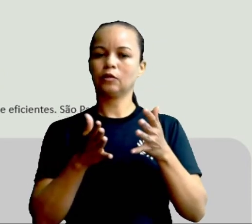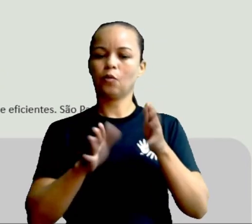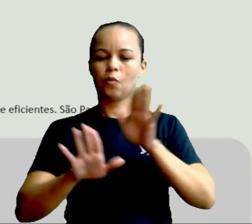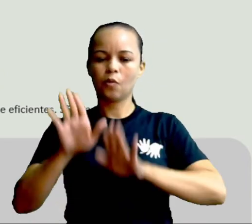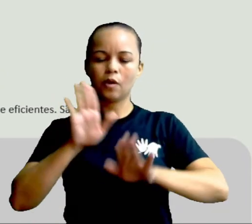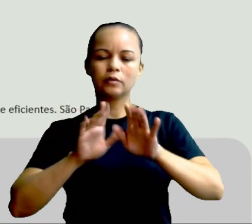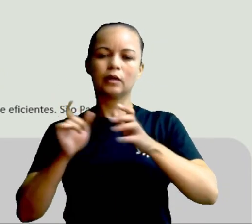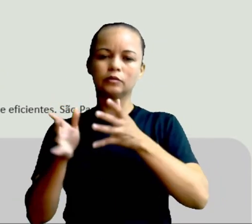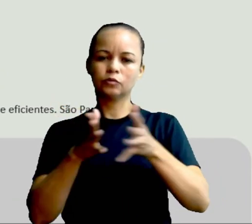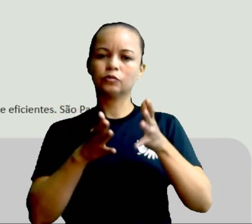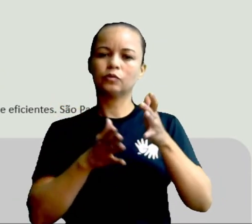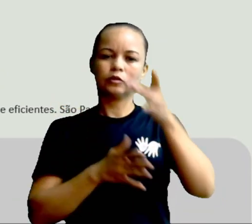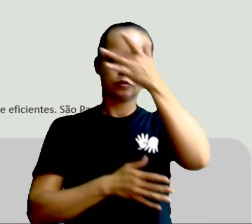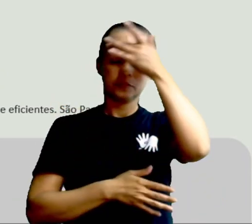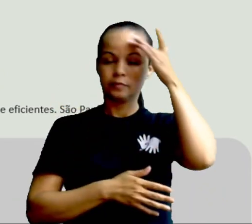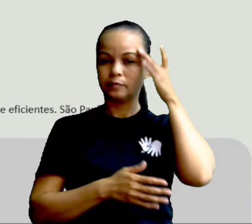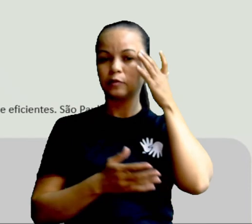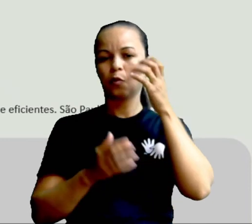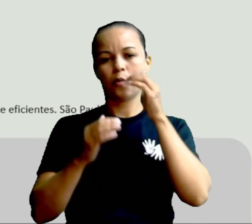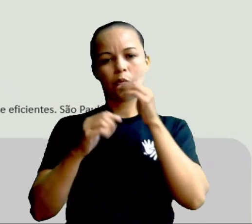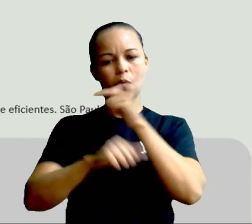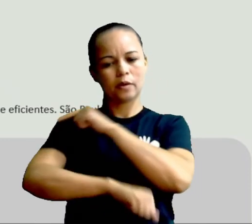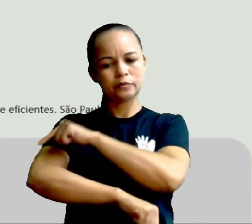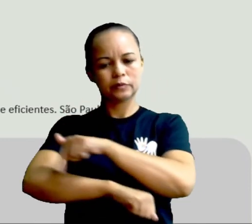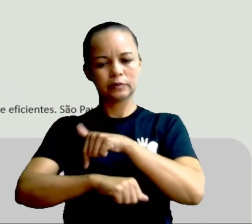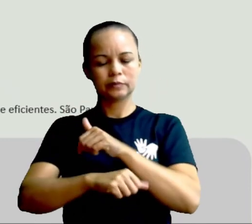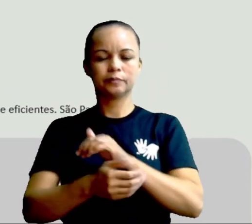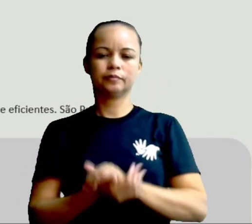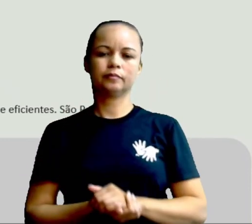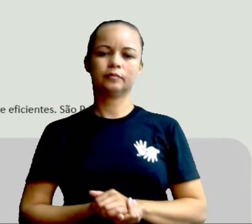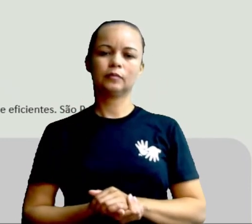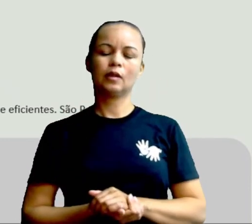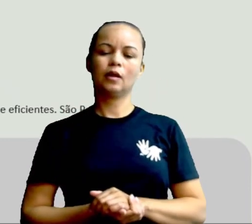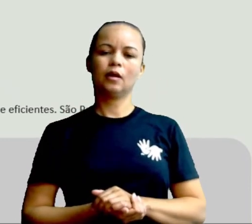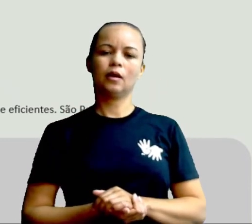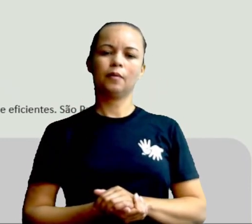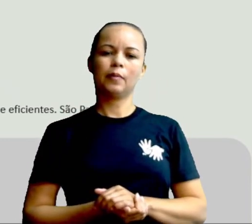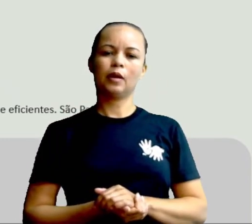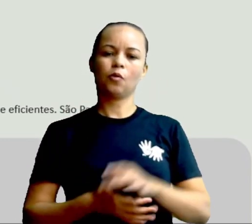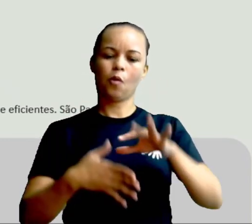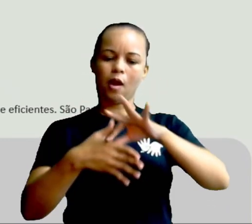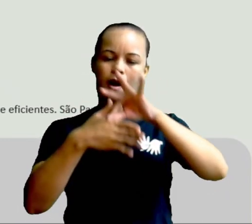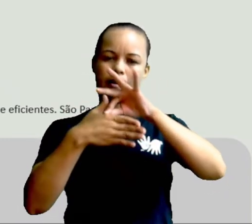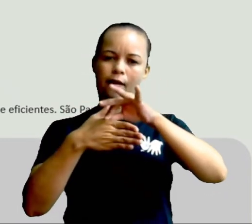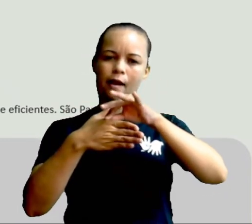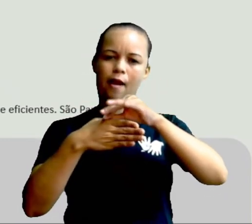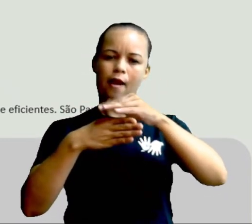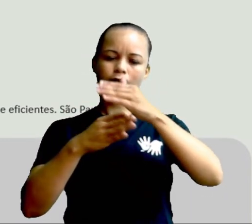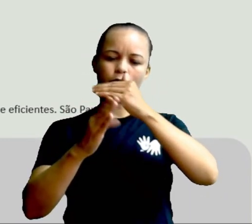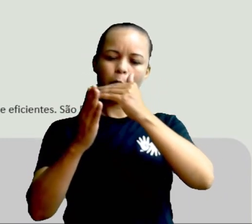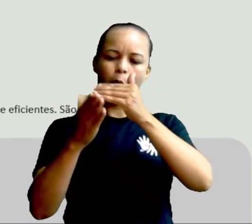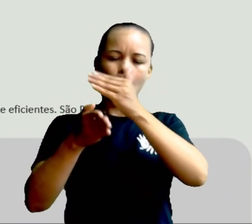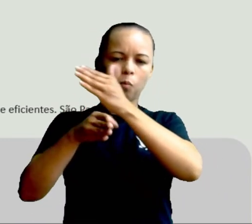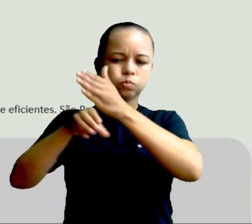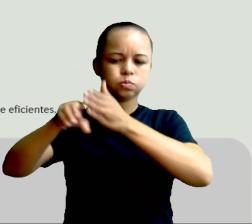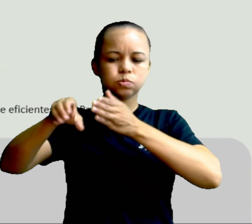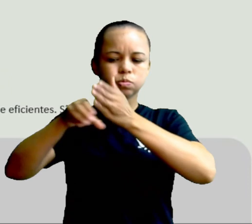educação. Cortou a carne com uma faca afiada. E aí?